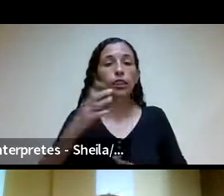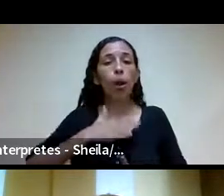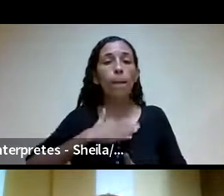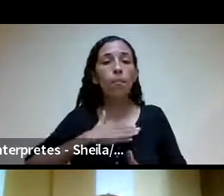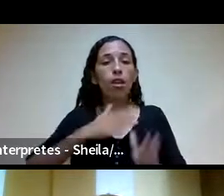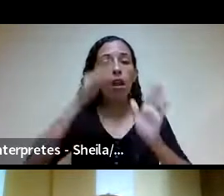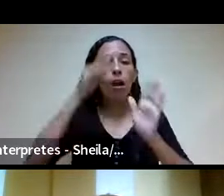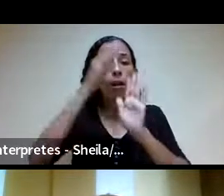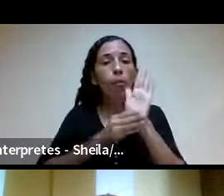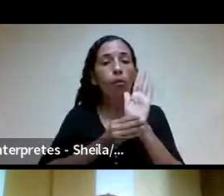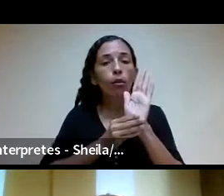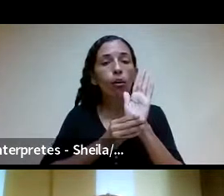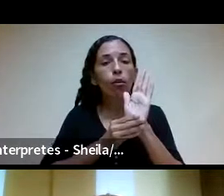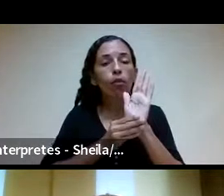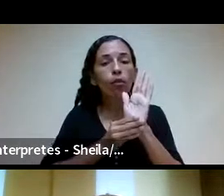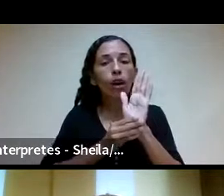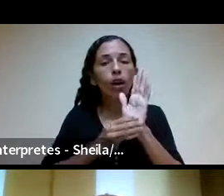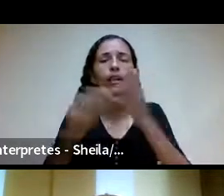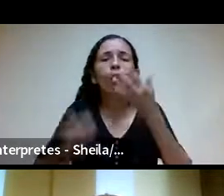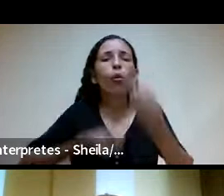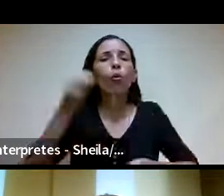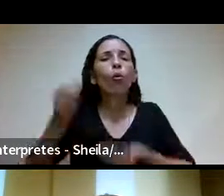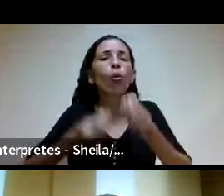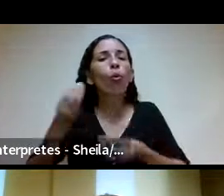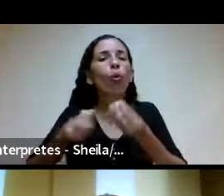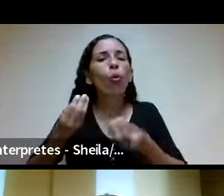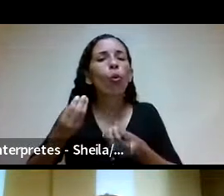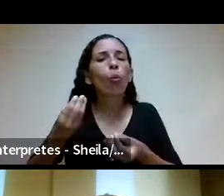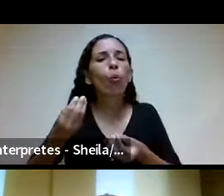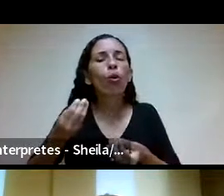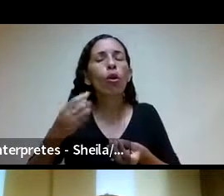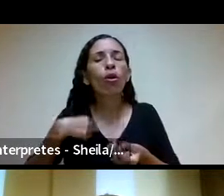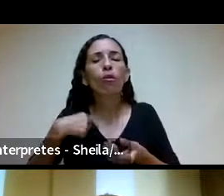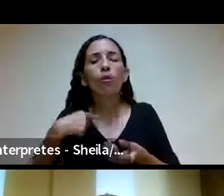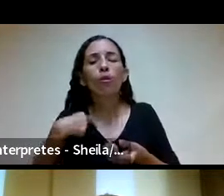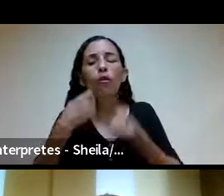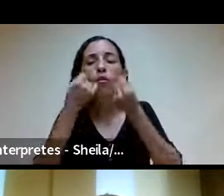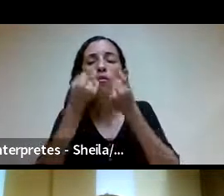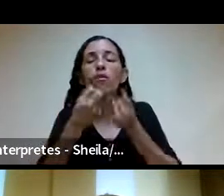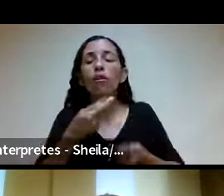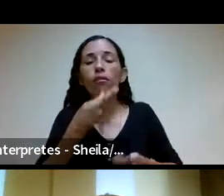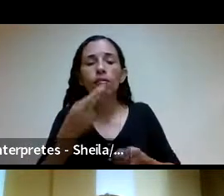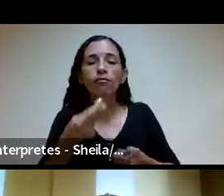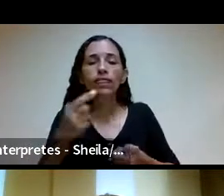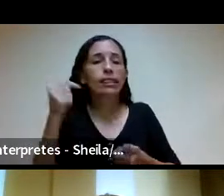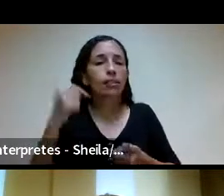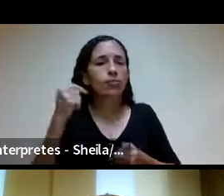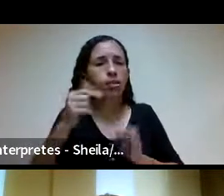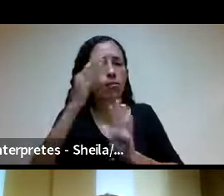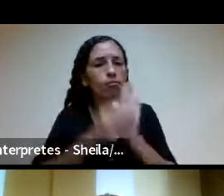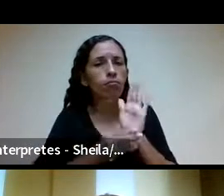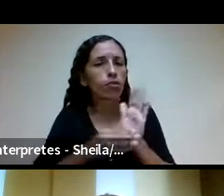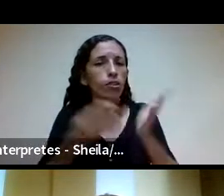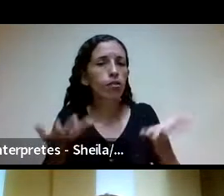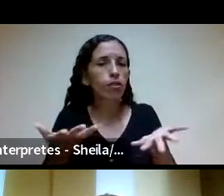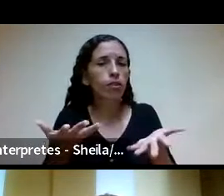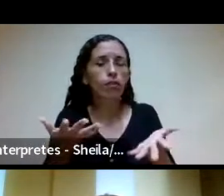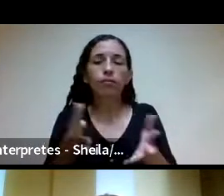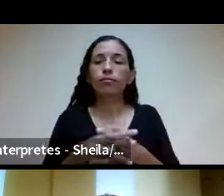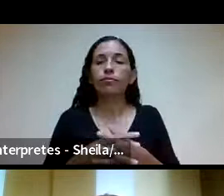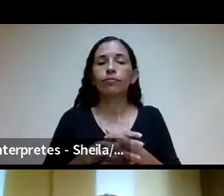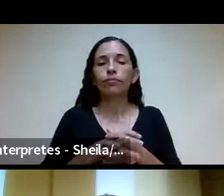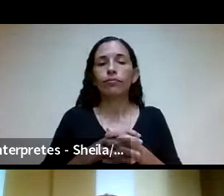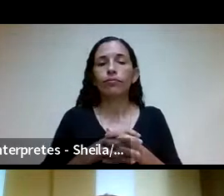final vamos dizer que não há conteúdo probatório para tanto? E a procuradoria, ela foi